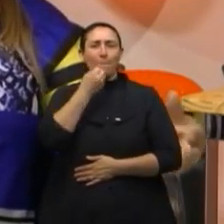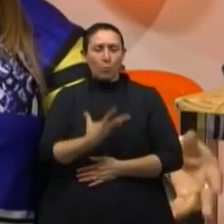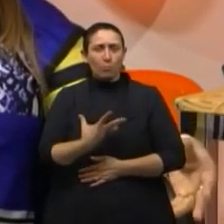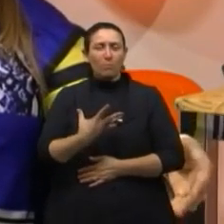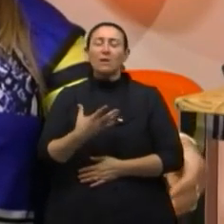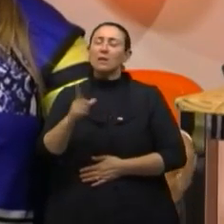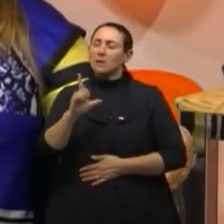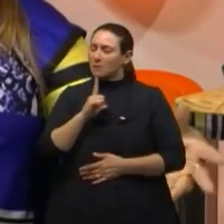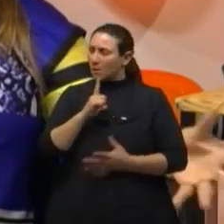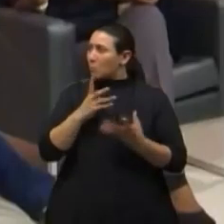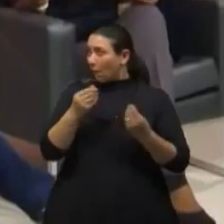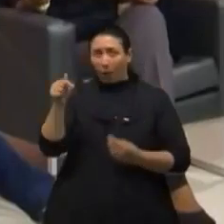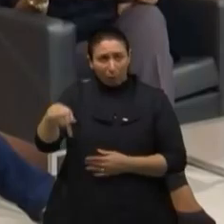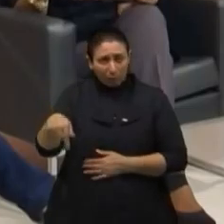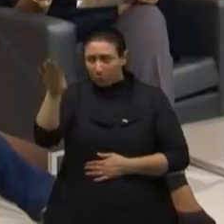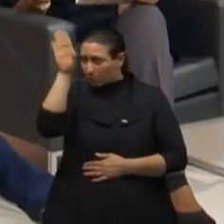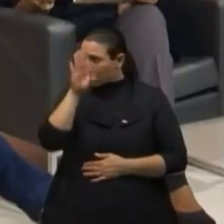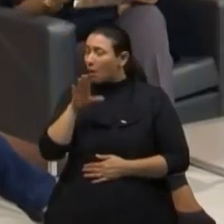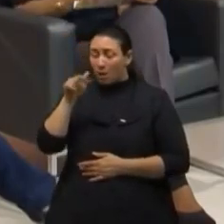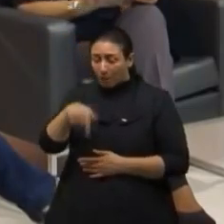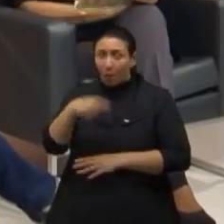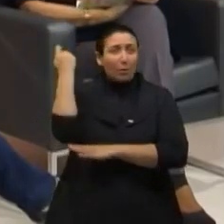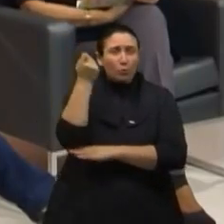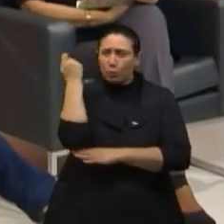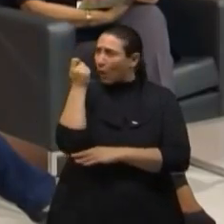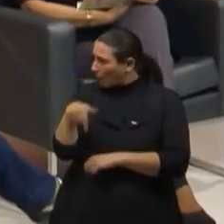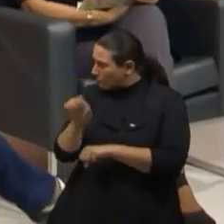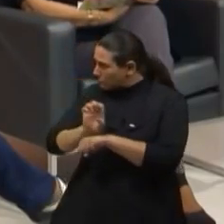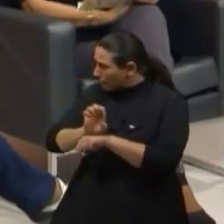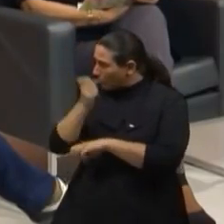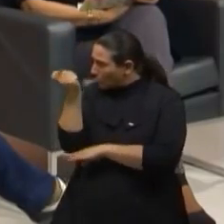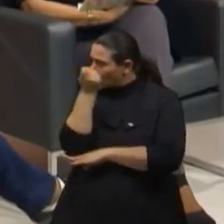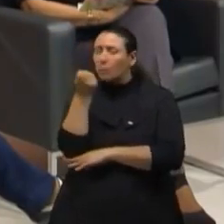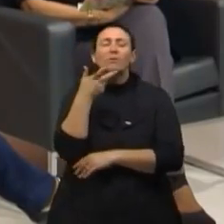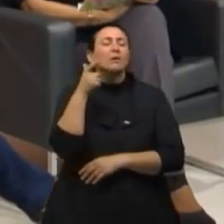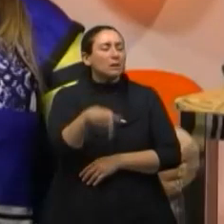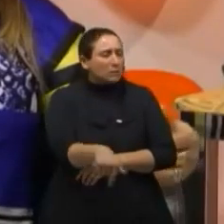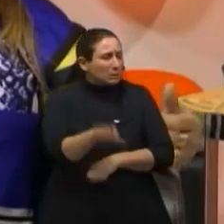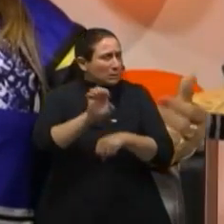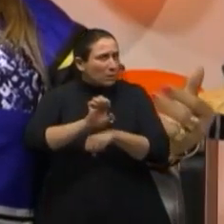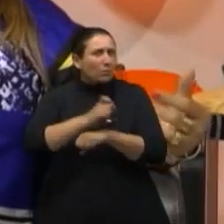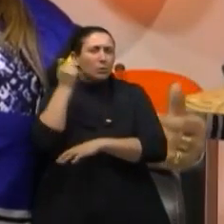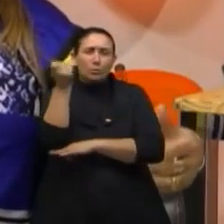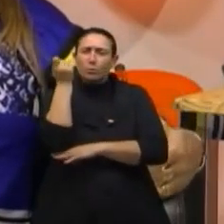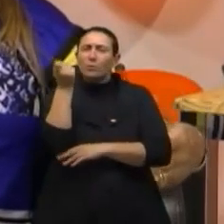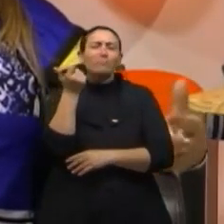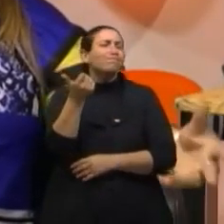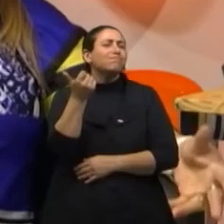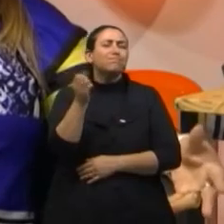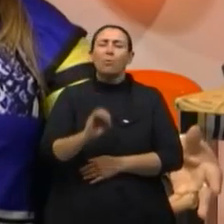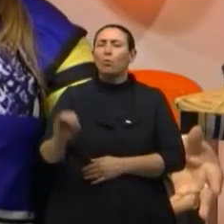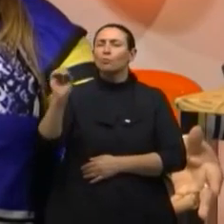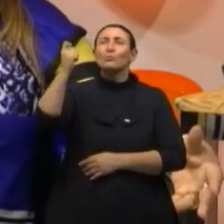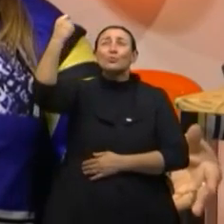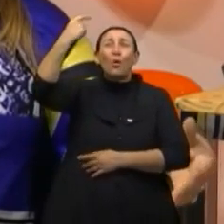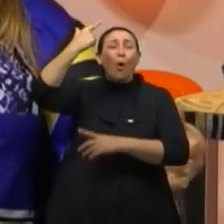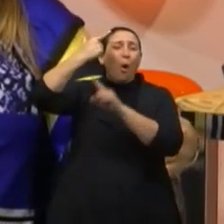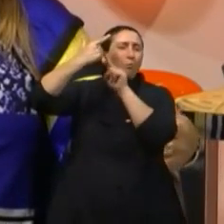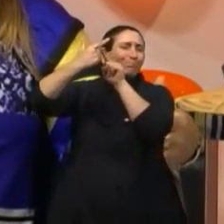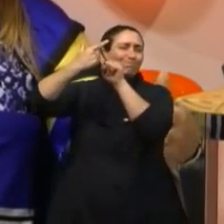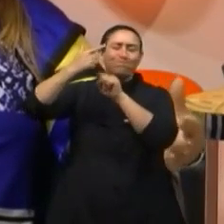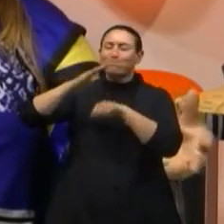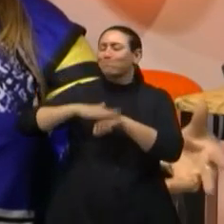maravilhosa aqui no nosso Estado então no verão Exatamente é o sol e nós estamos num país tropical